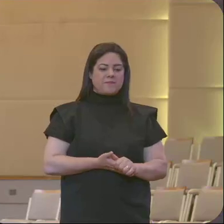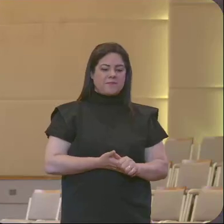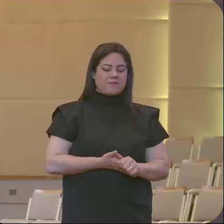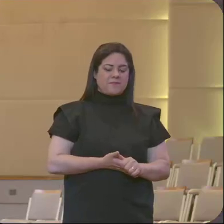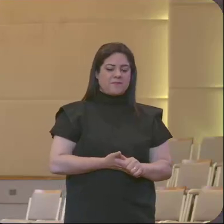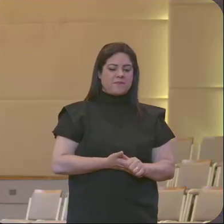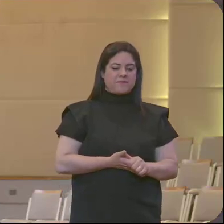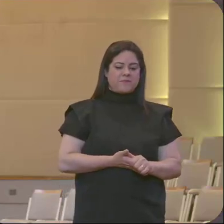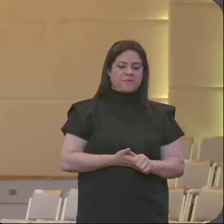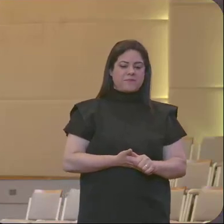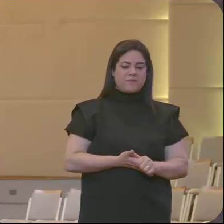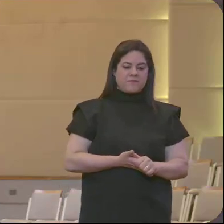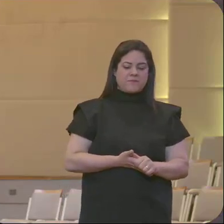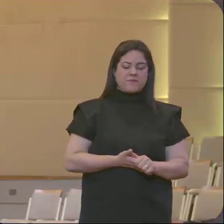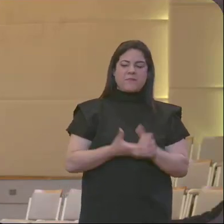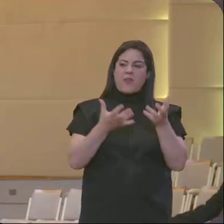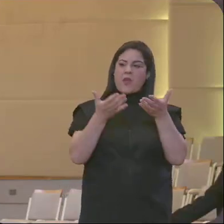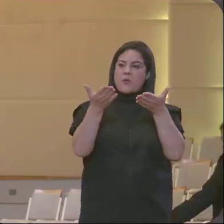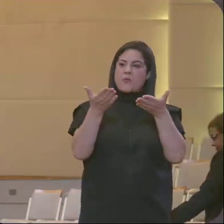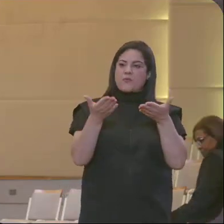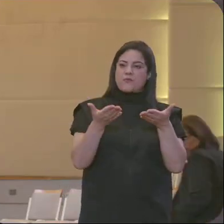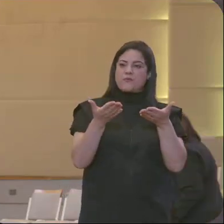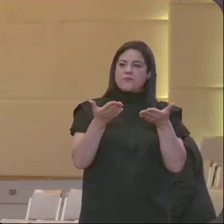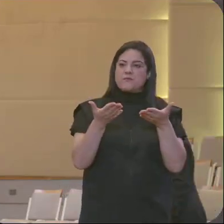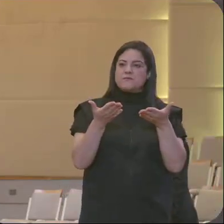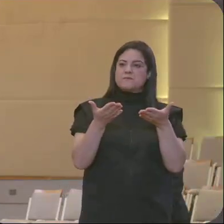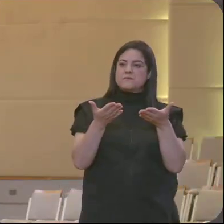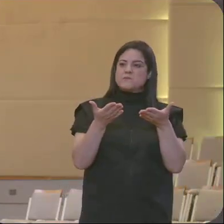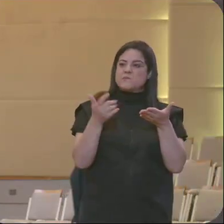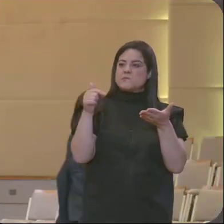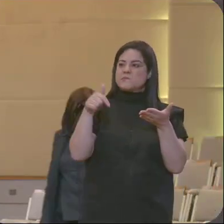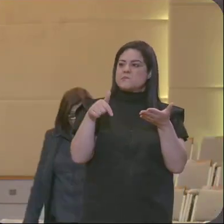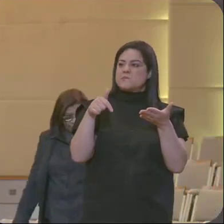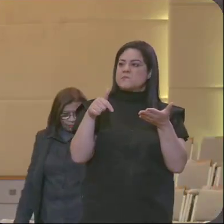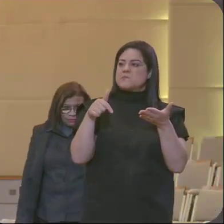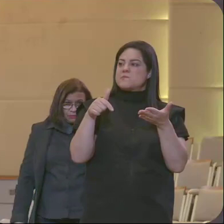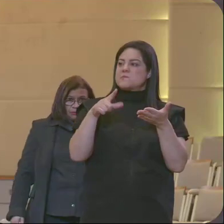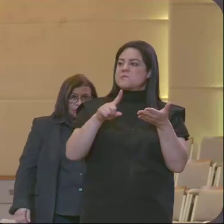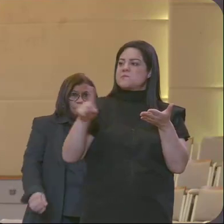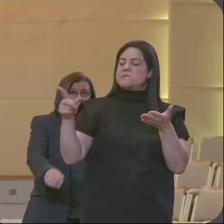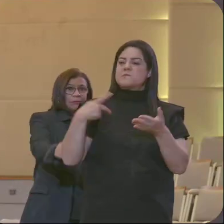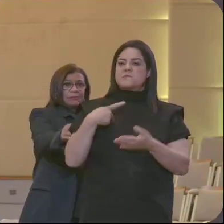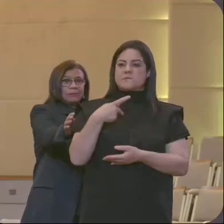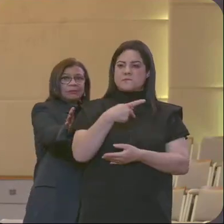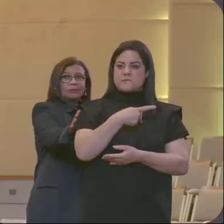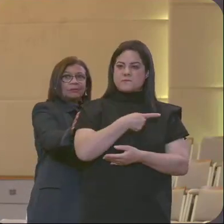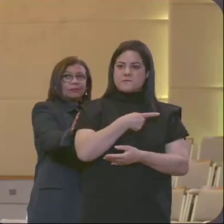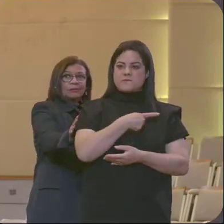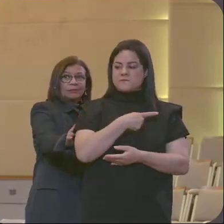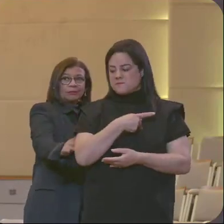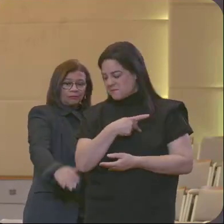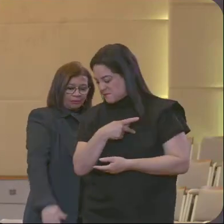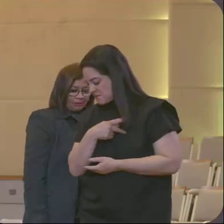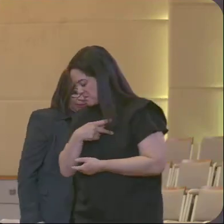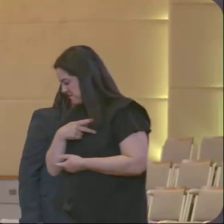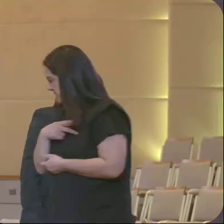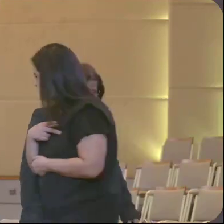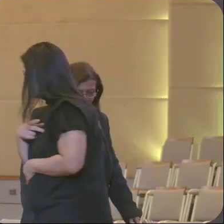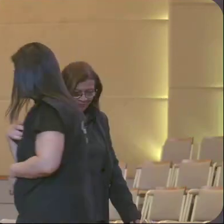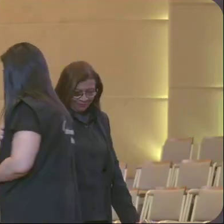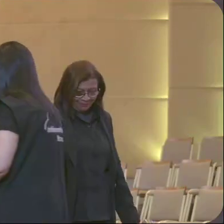Eu queria convidar aqui os nossos pastores,